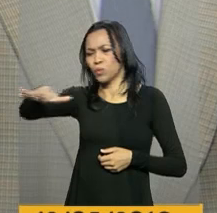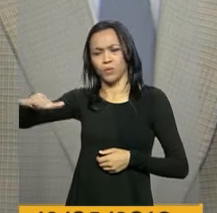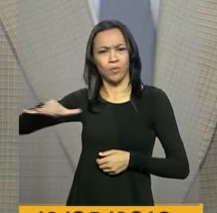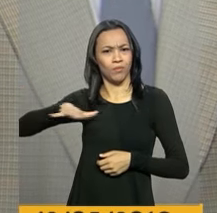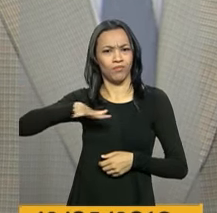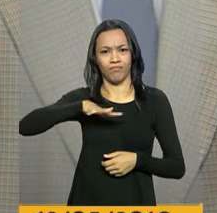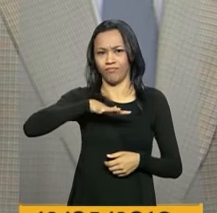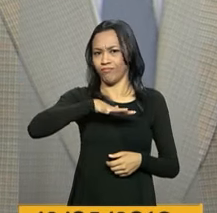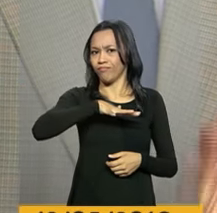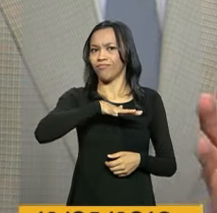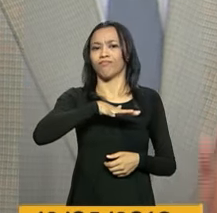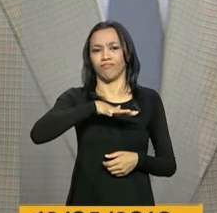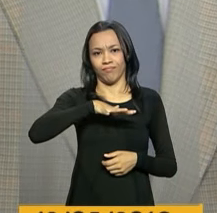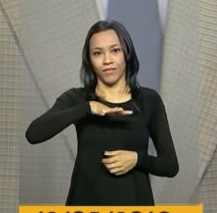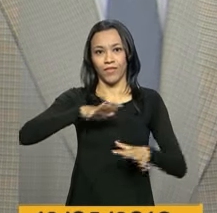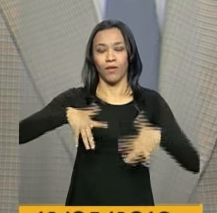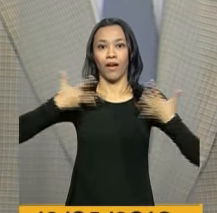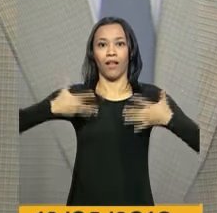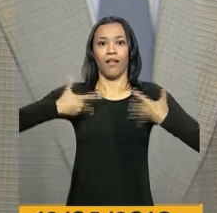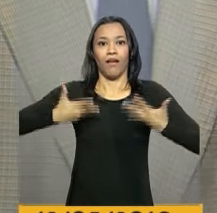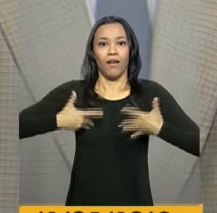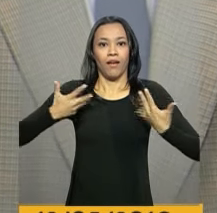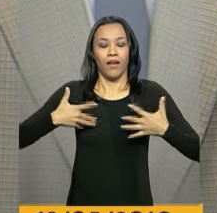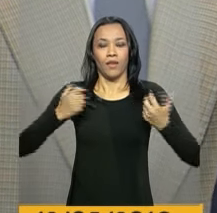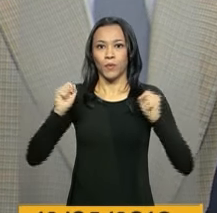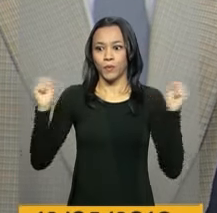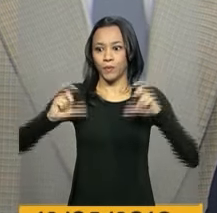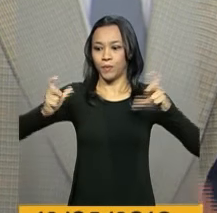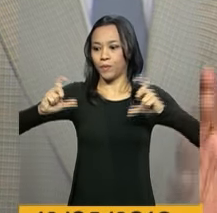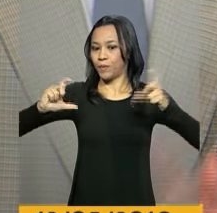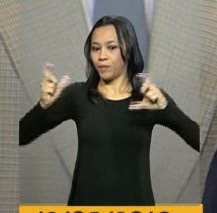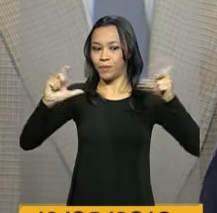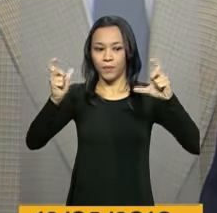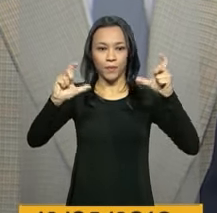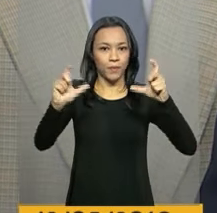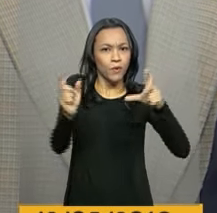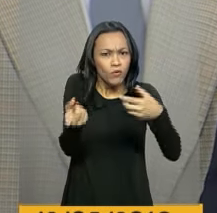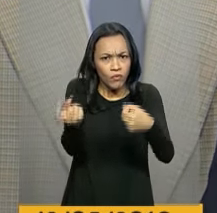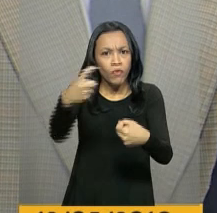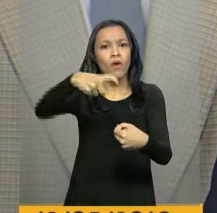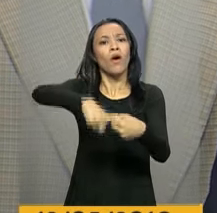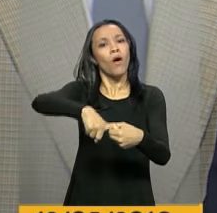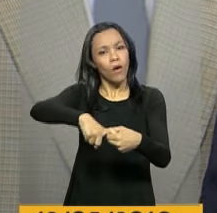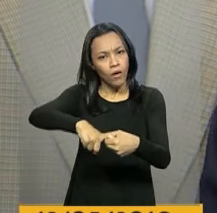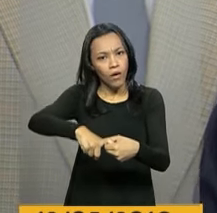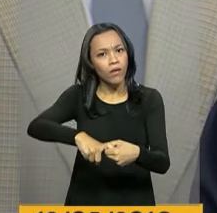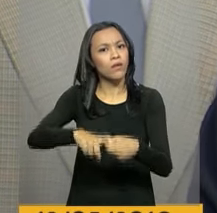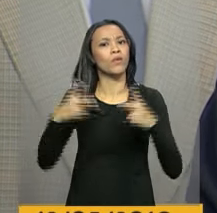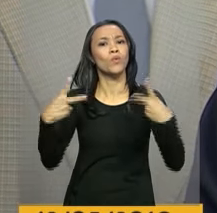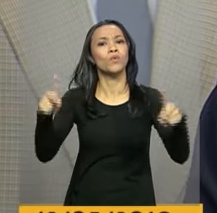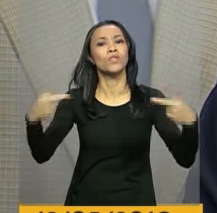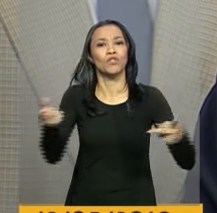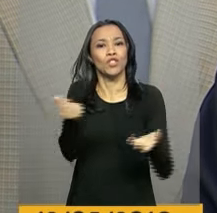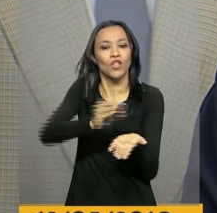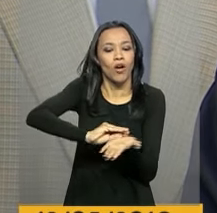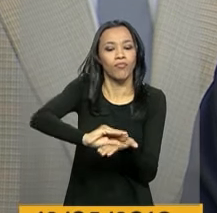produtivas, se entusiasmem e retomem em segurança com seus